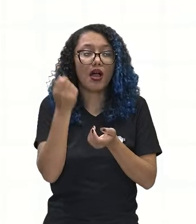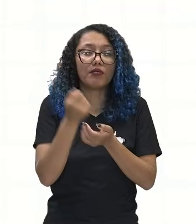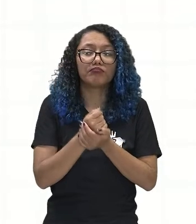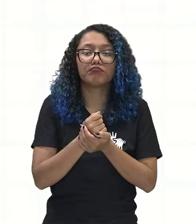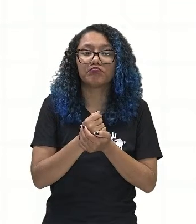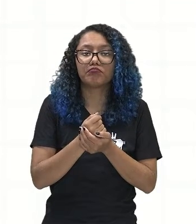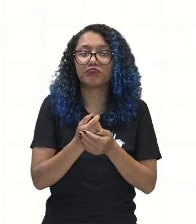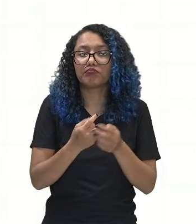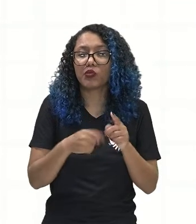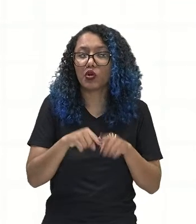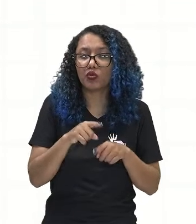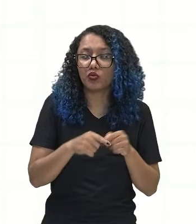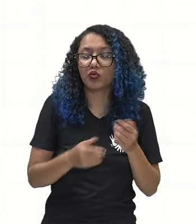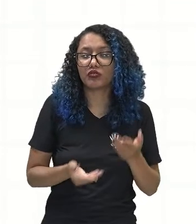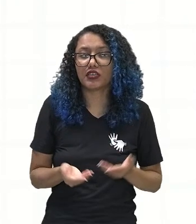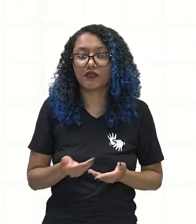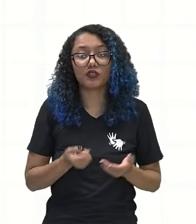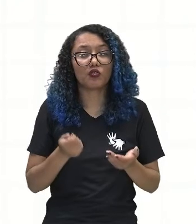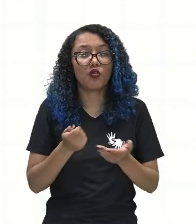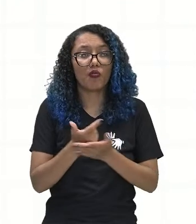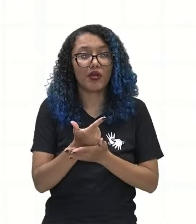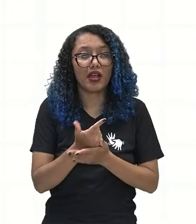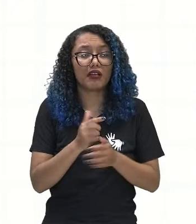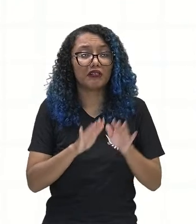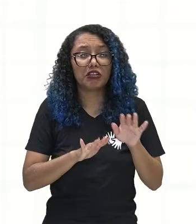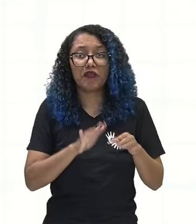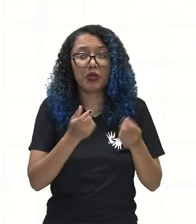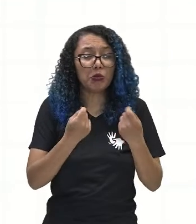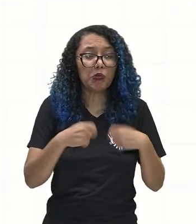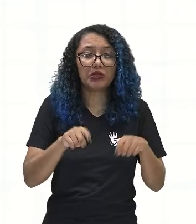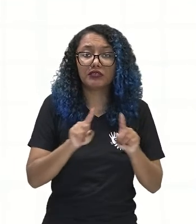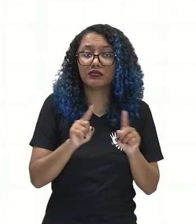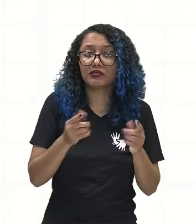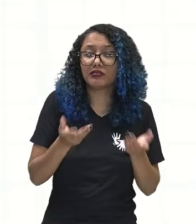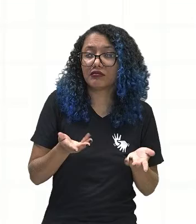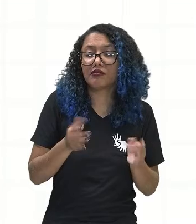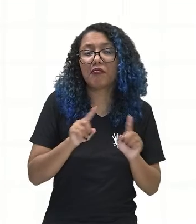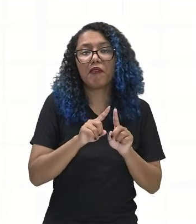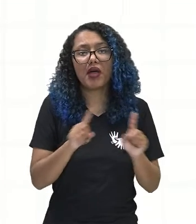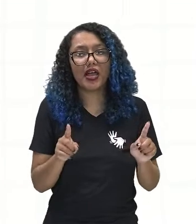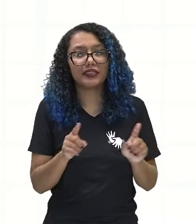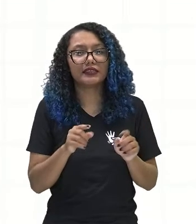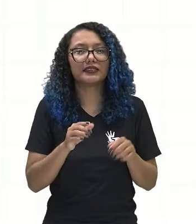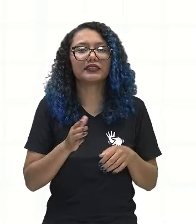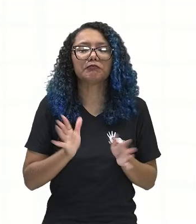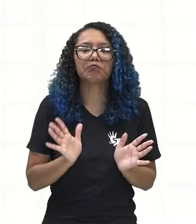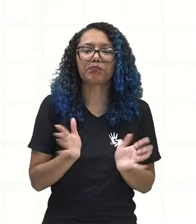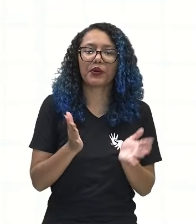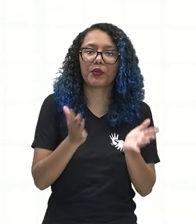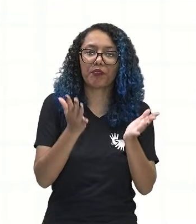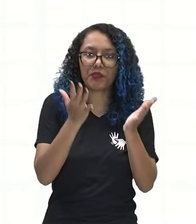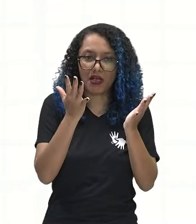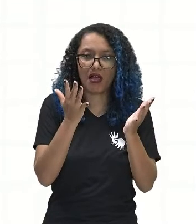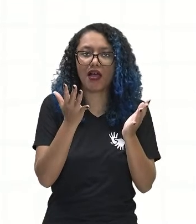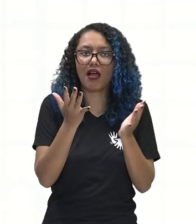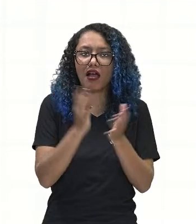talvez essa pessoa nem tenha essa necessidade, mas a publicidade é feita de tal forma que você passa a